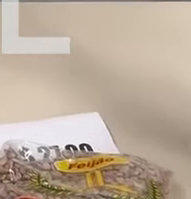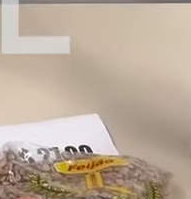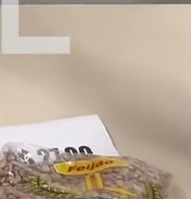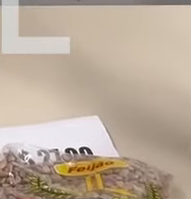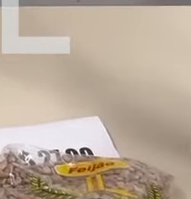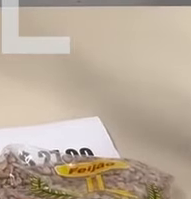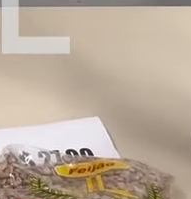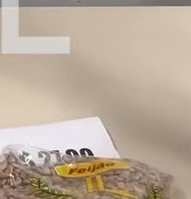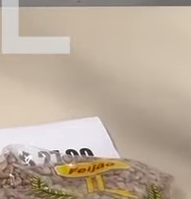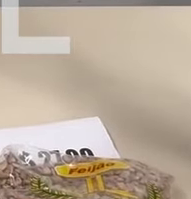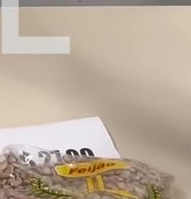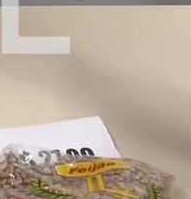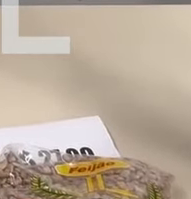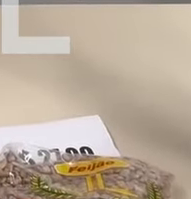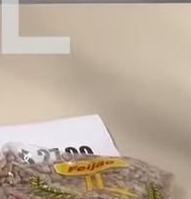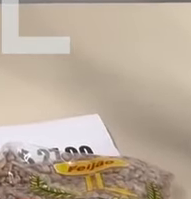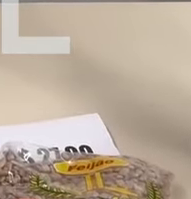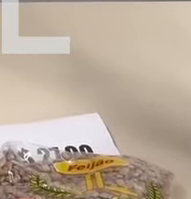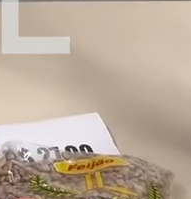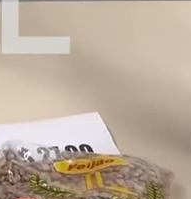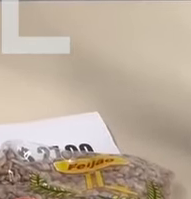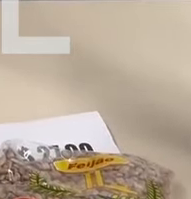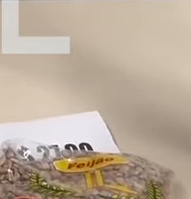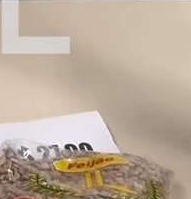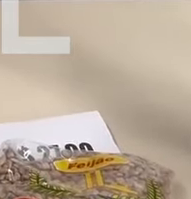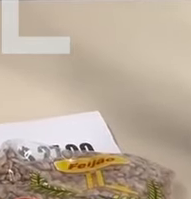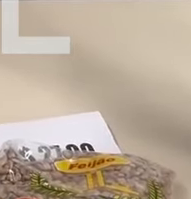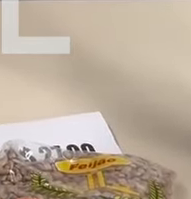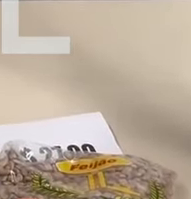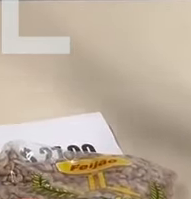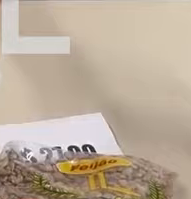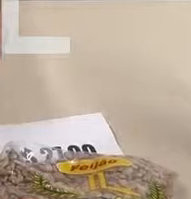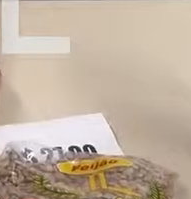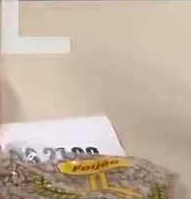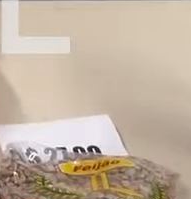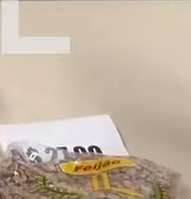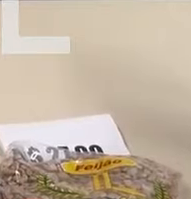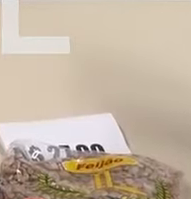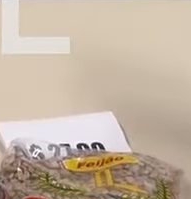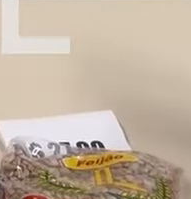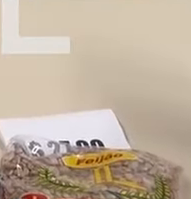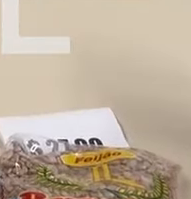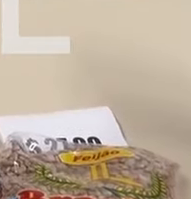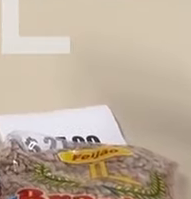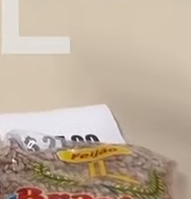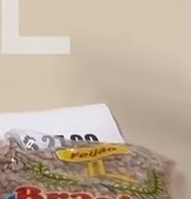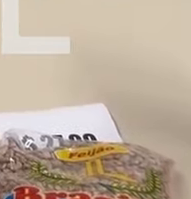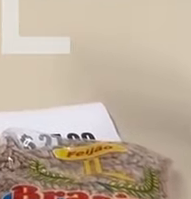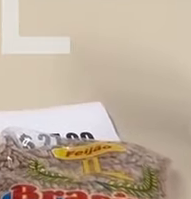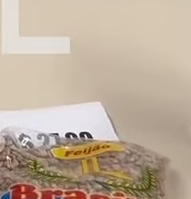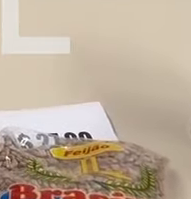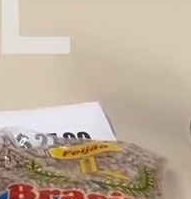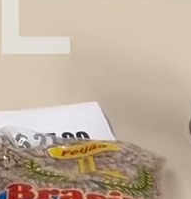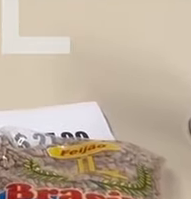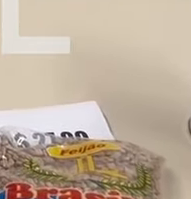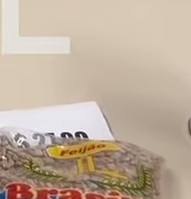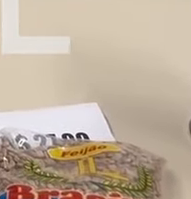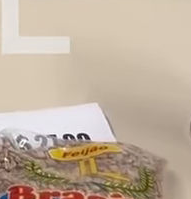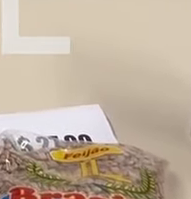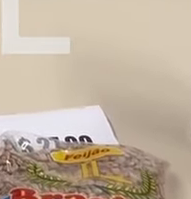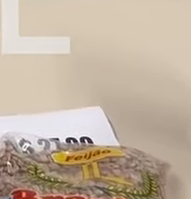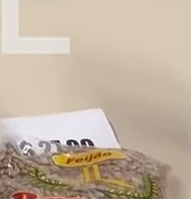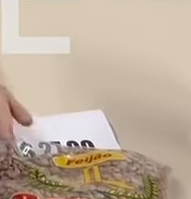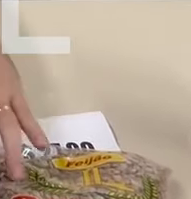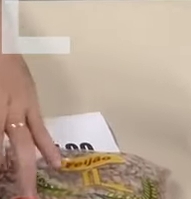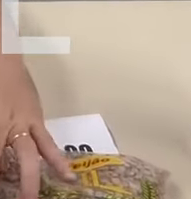R 88 R 88 deve ter ouro dentro dessa sardinha Mas vamos lá vou mostrar para vocês a diferença a sardinha